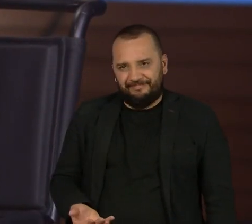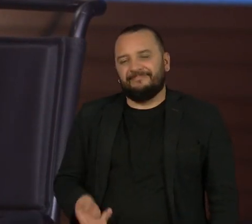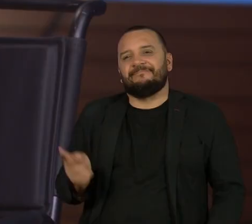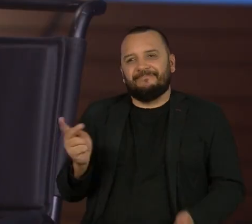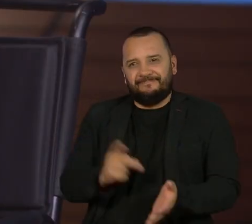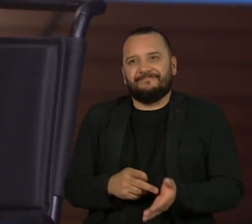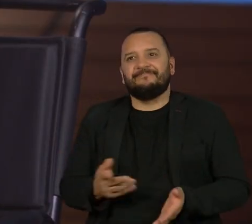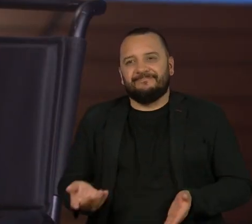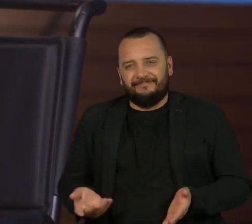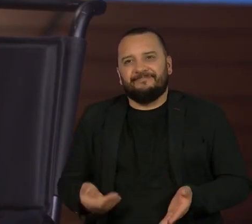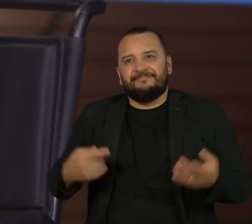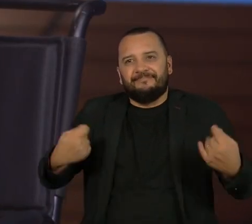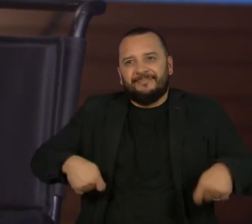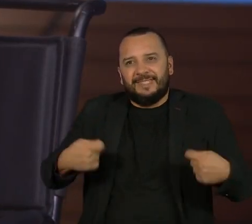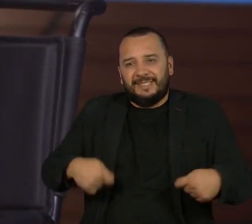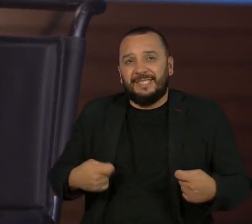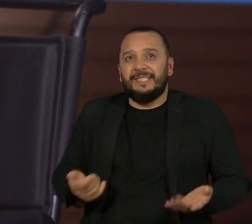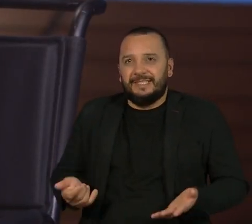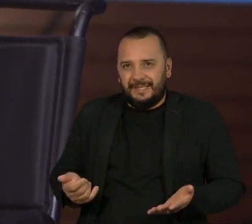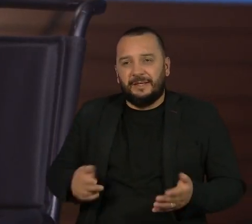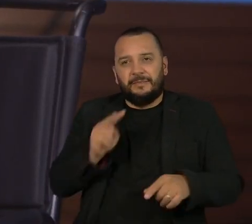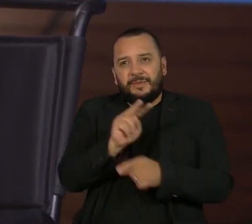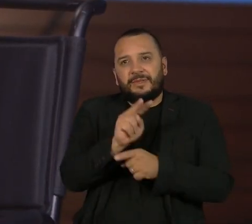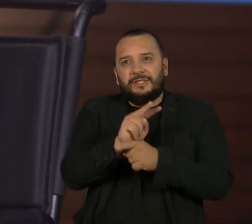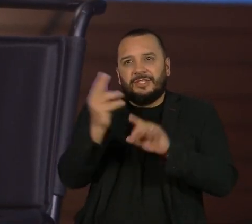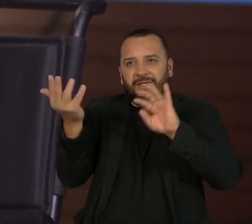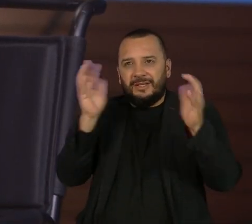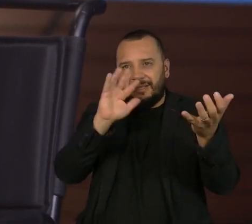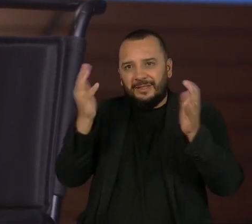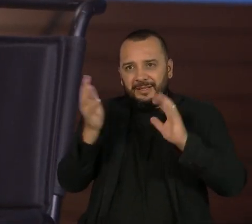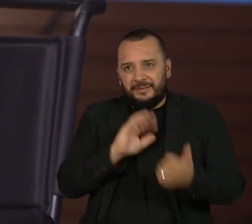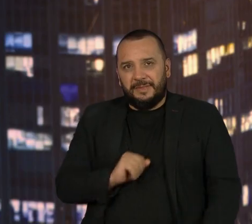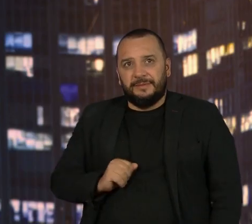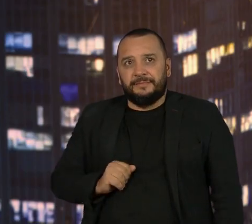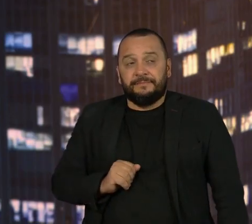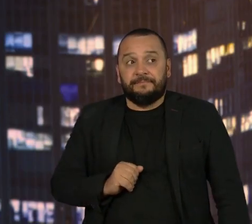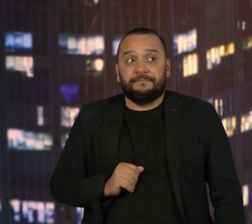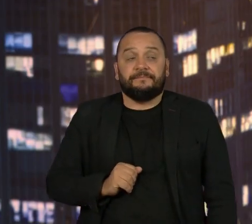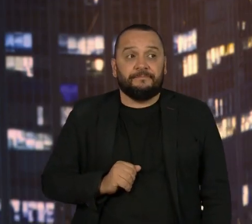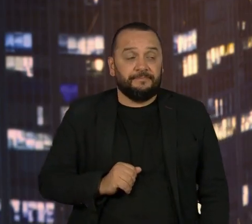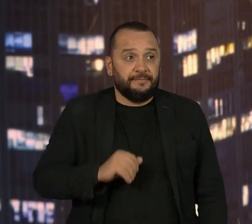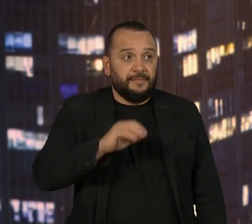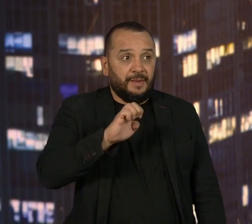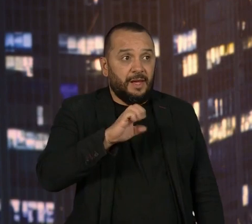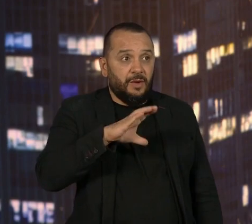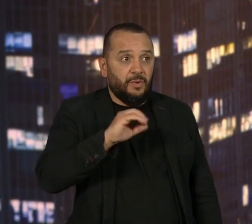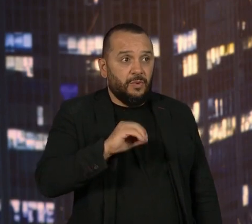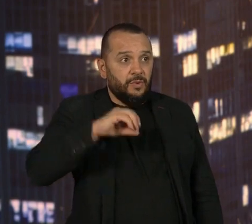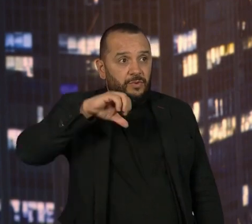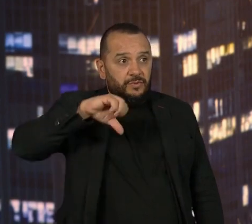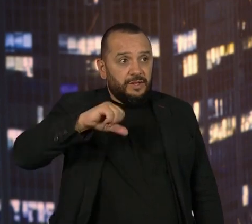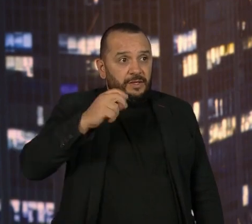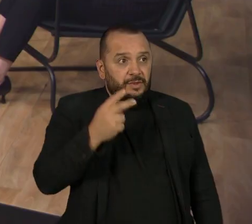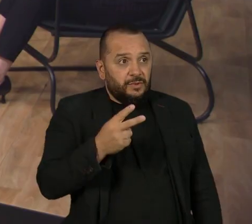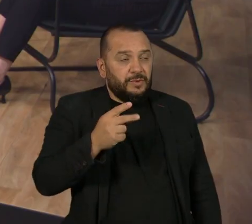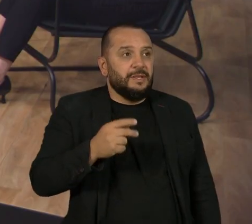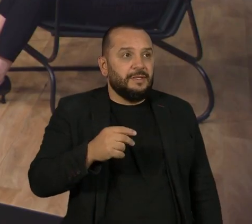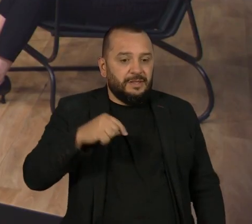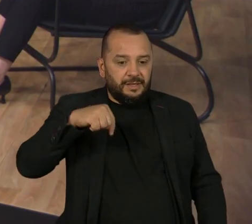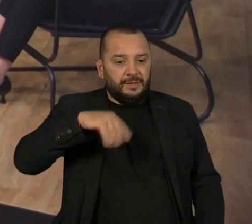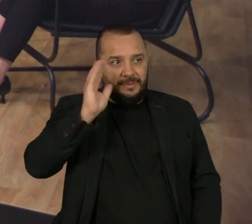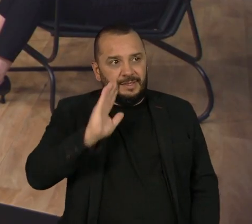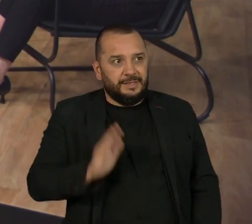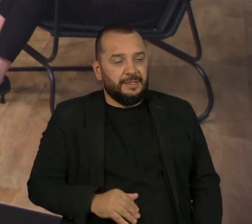fato, o impacto climático acontecerá. Omar, embora a Eco 92 tenha acontecido no Brasil, a primeira COP